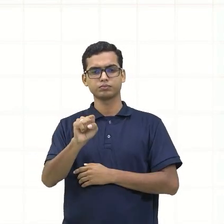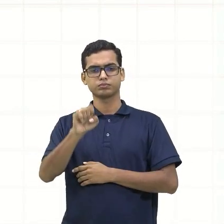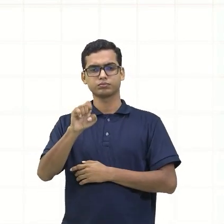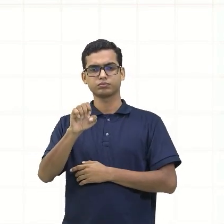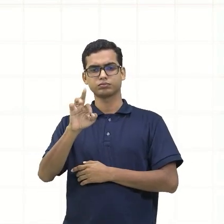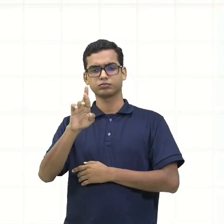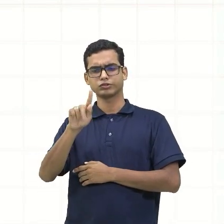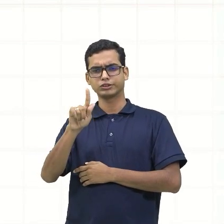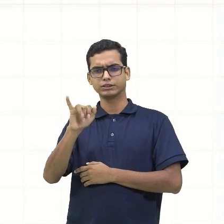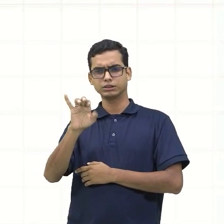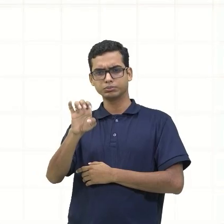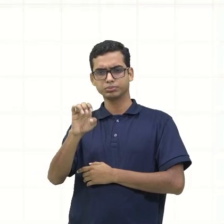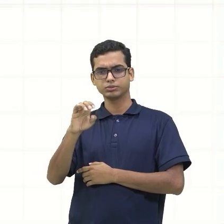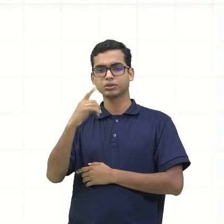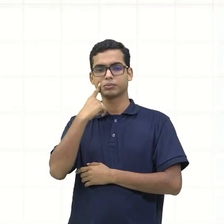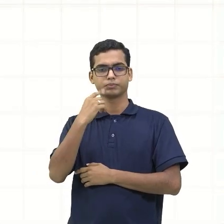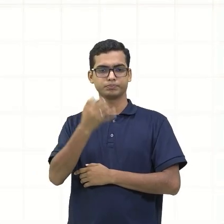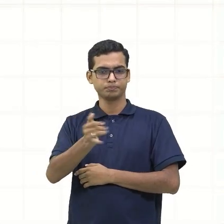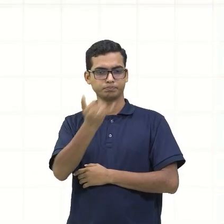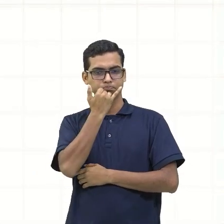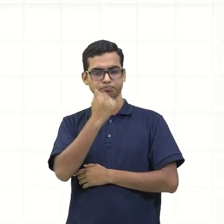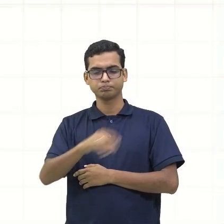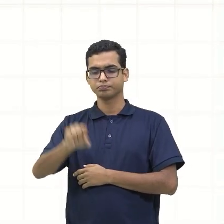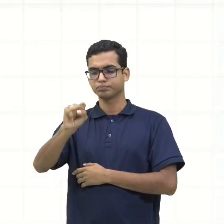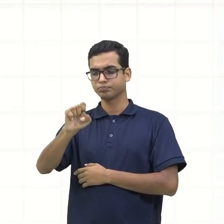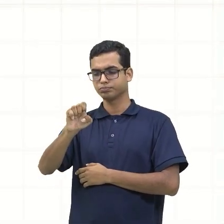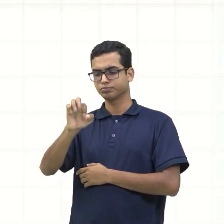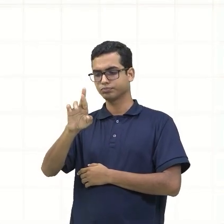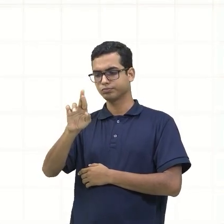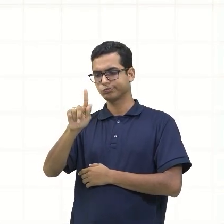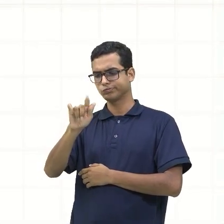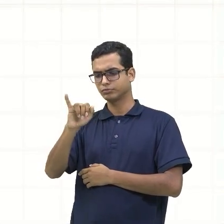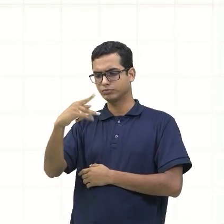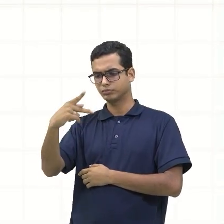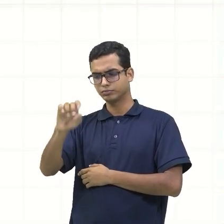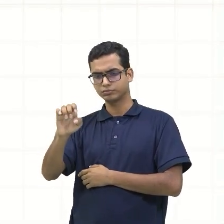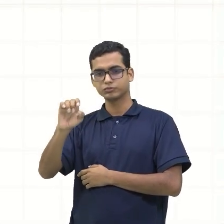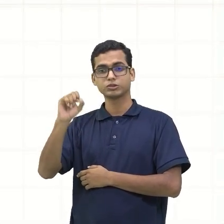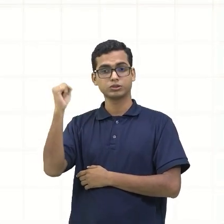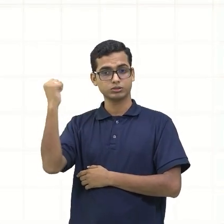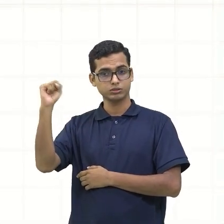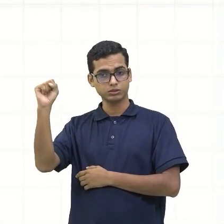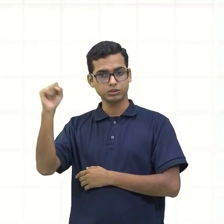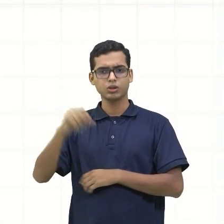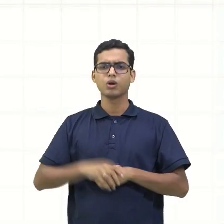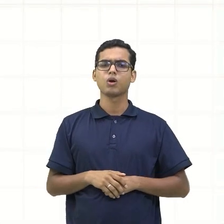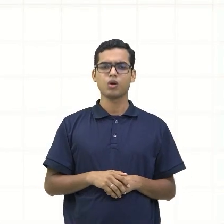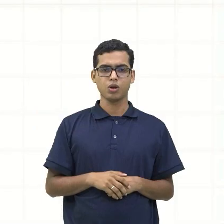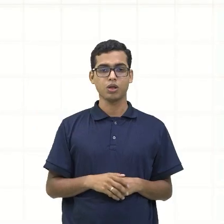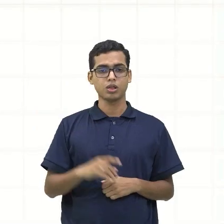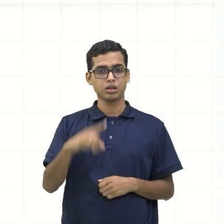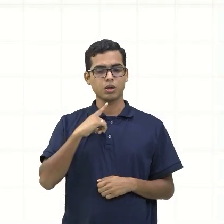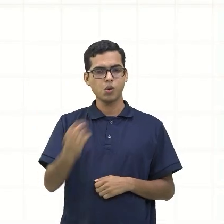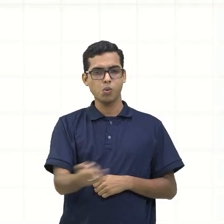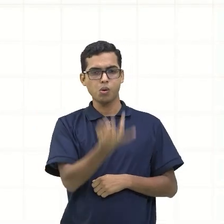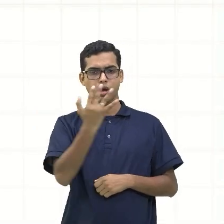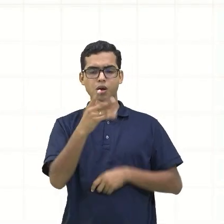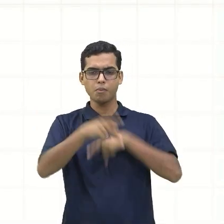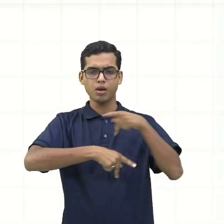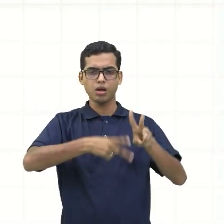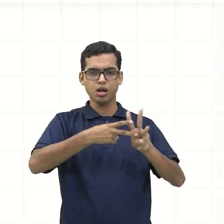estado brasileiro que contava com o menor contingente de pessoas indígenas, em torno